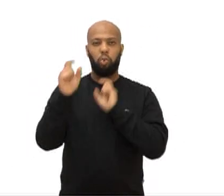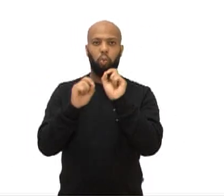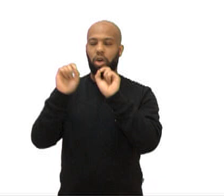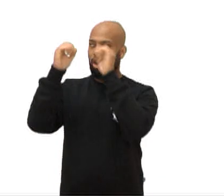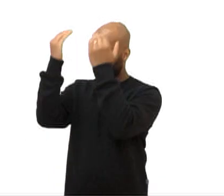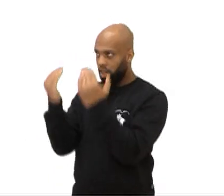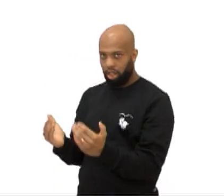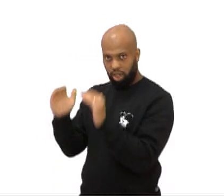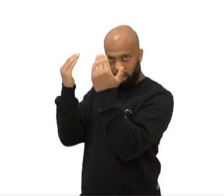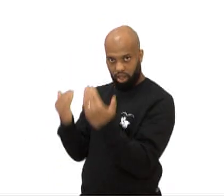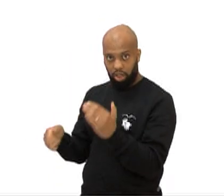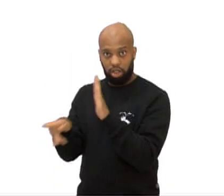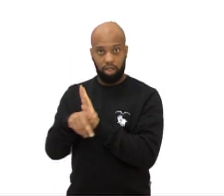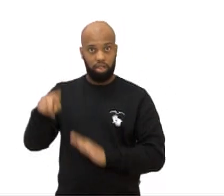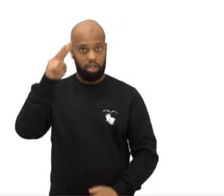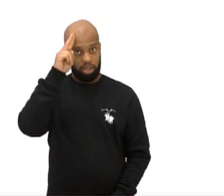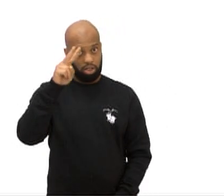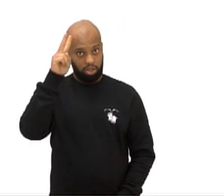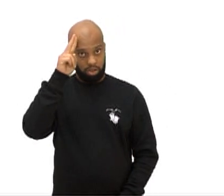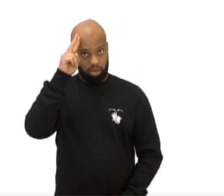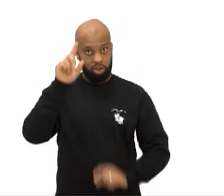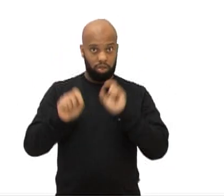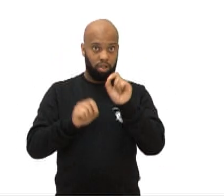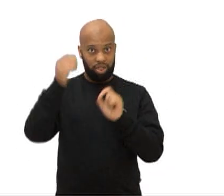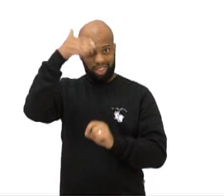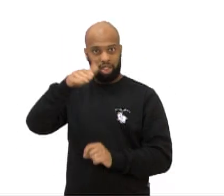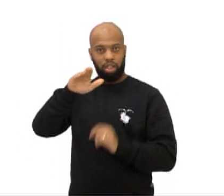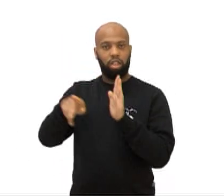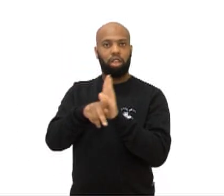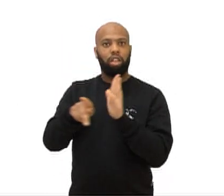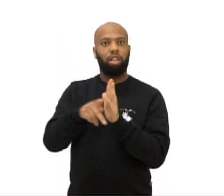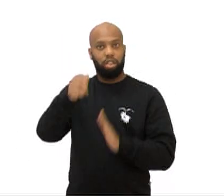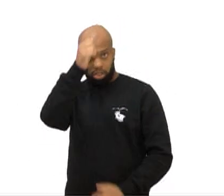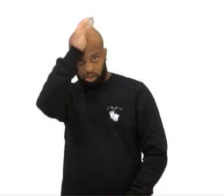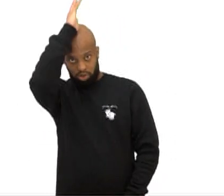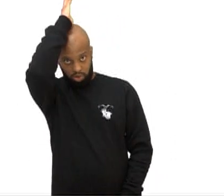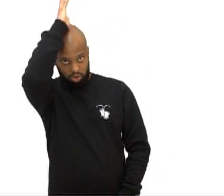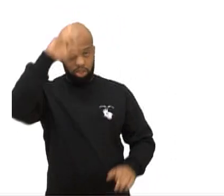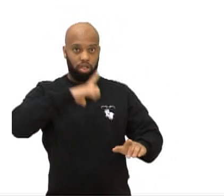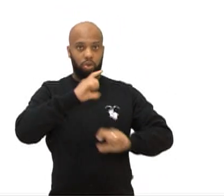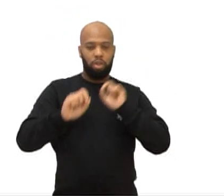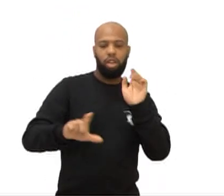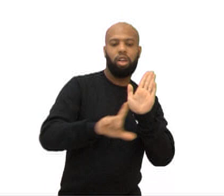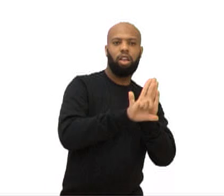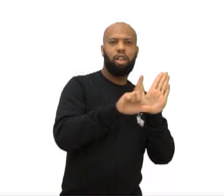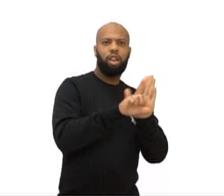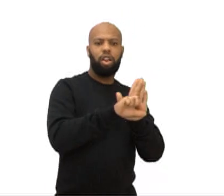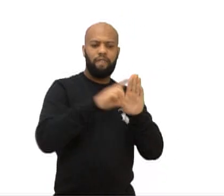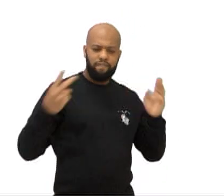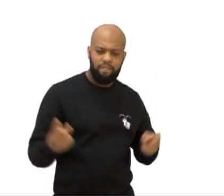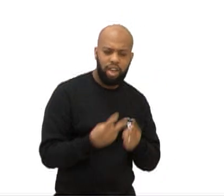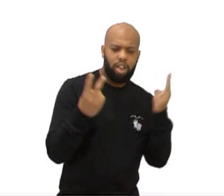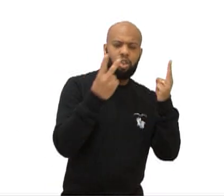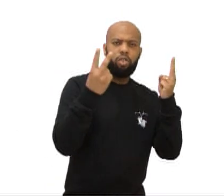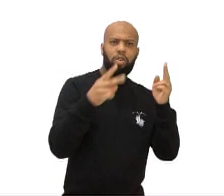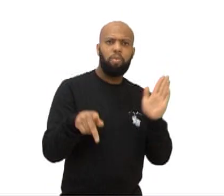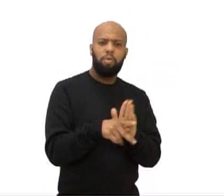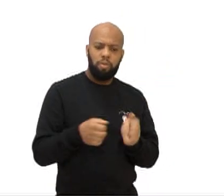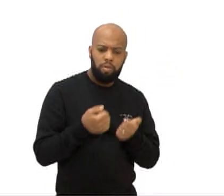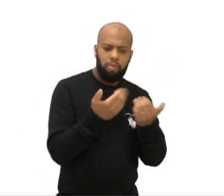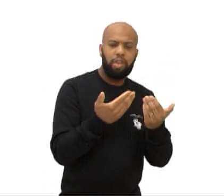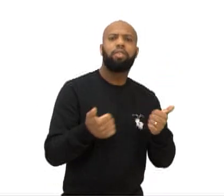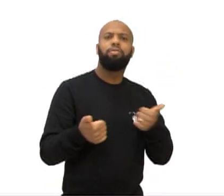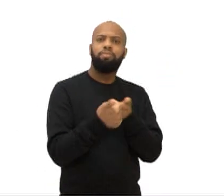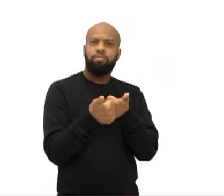história da República de Roma, valoriza a função das leis para o bem do Estado e da sociedade e